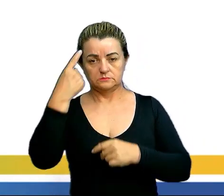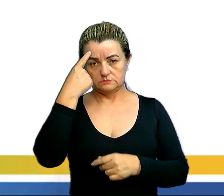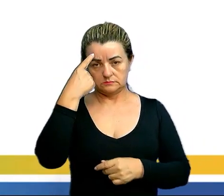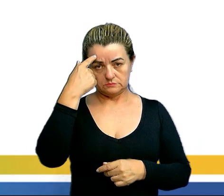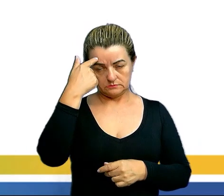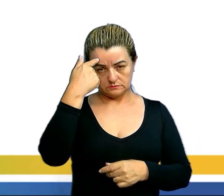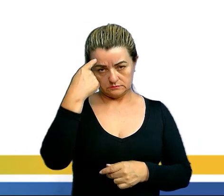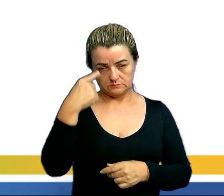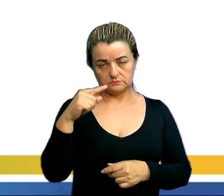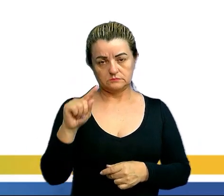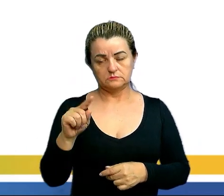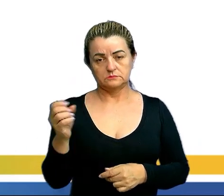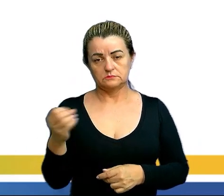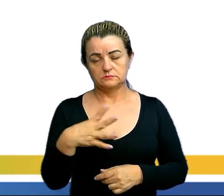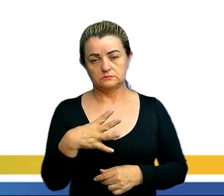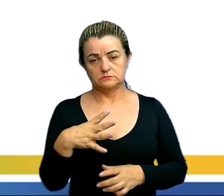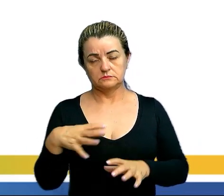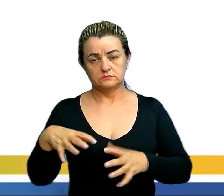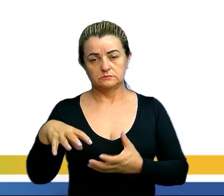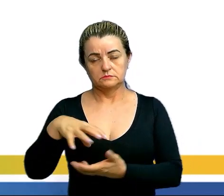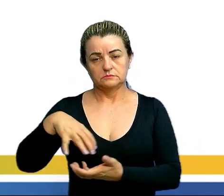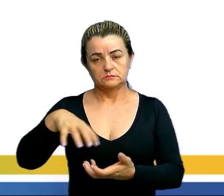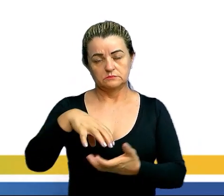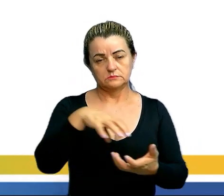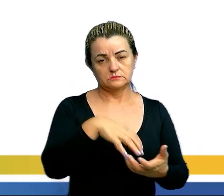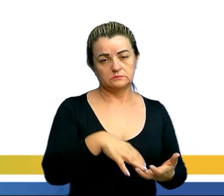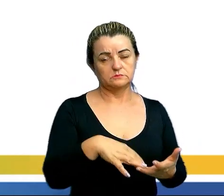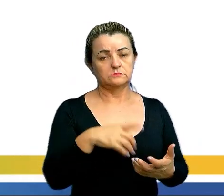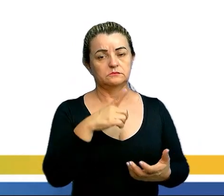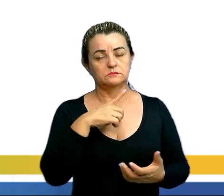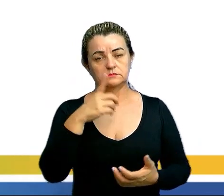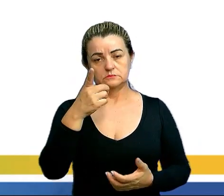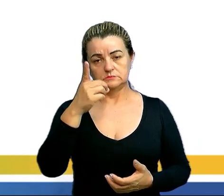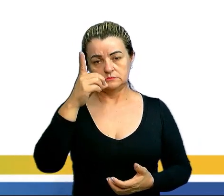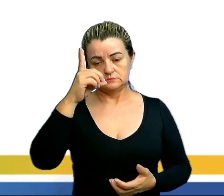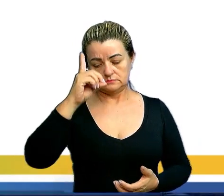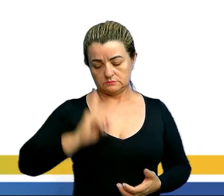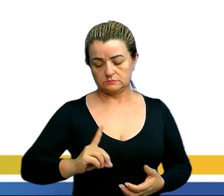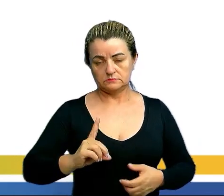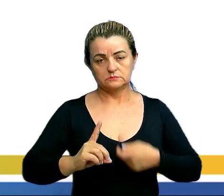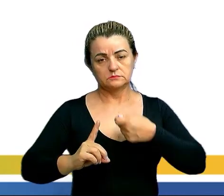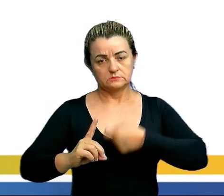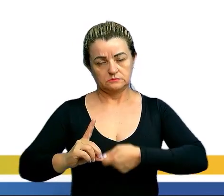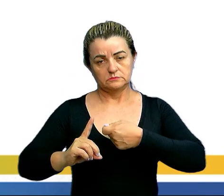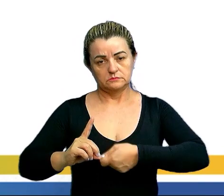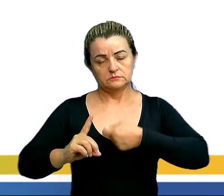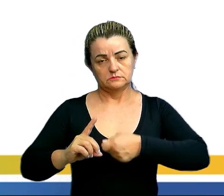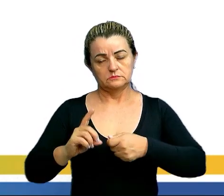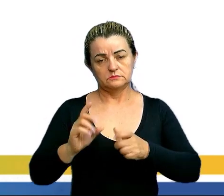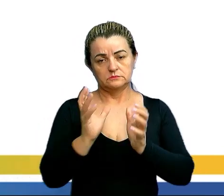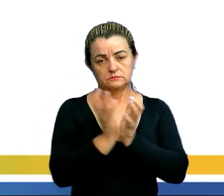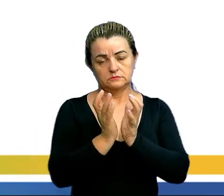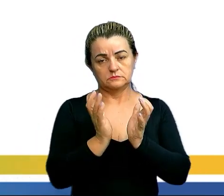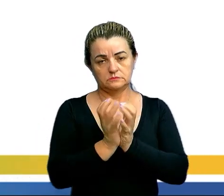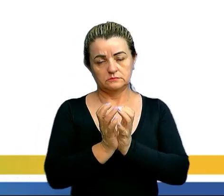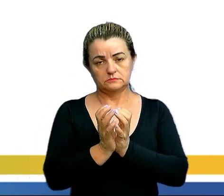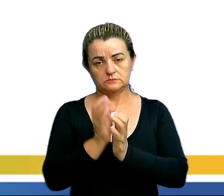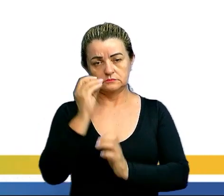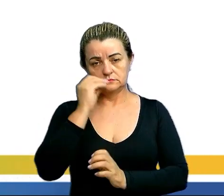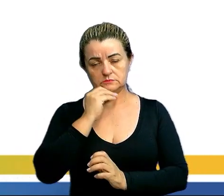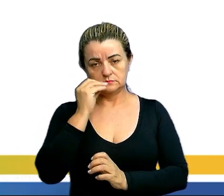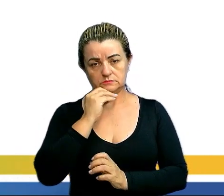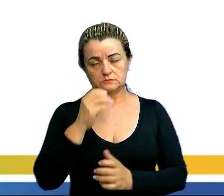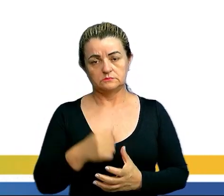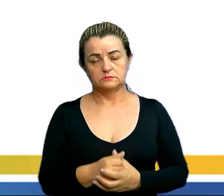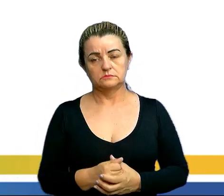conflitos, garantindo aí os direitos humanos, garantindo o acesso, né, das comunidades